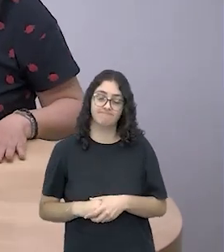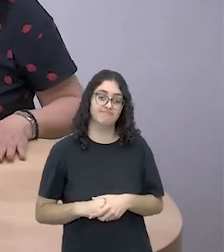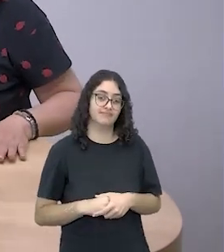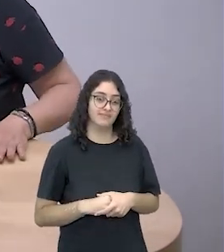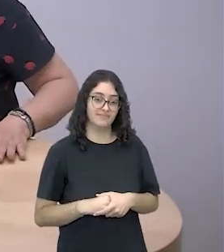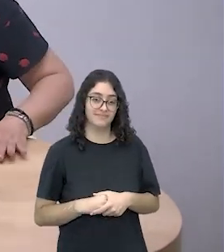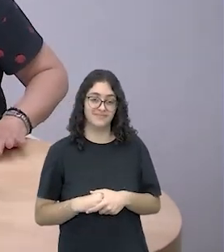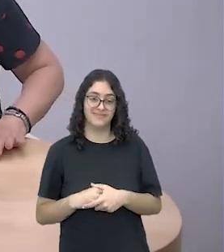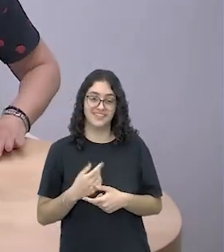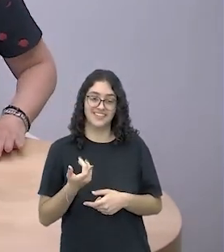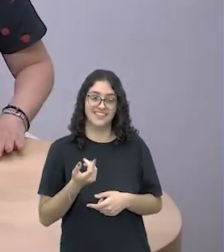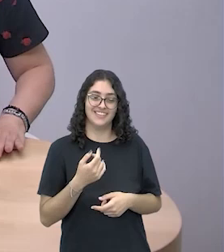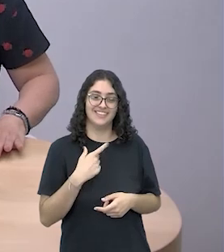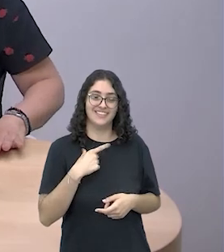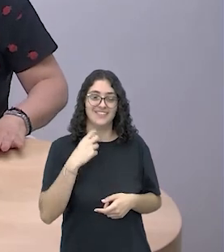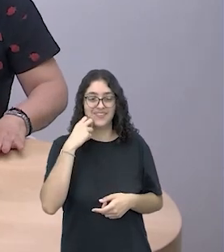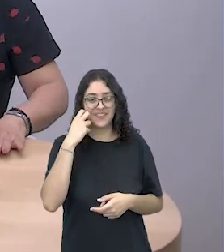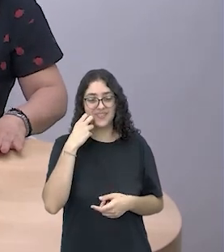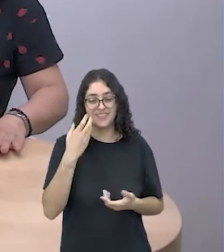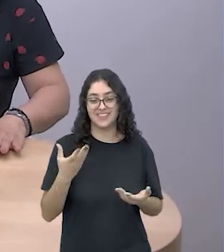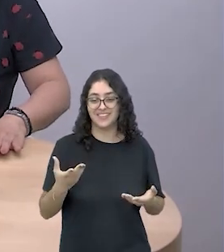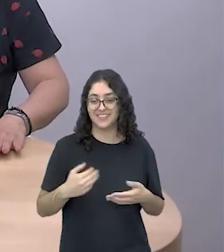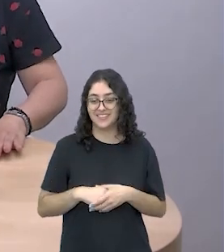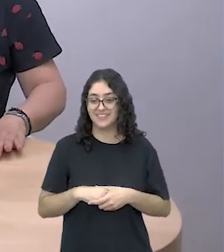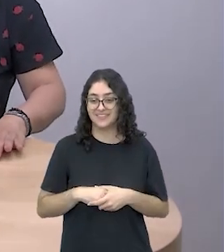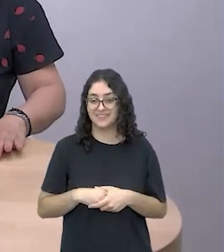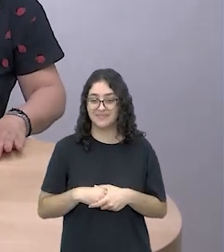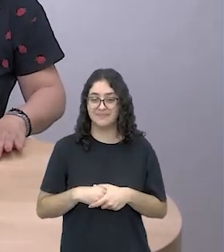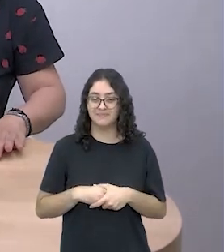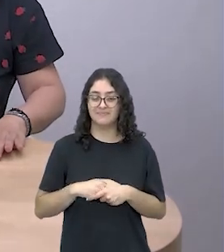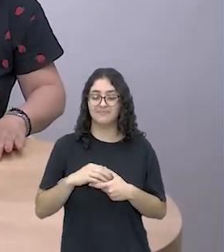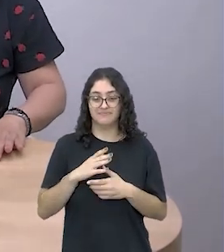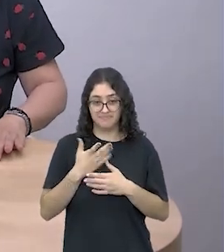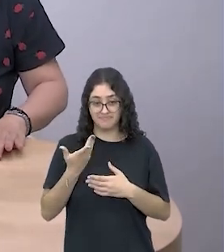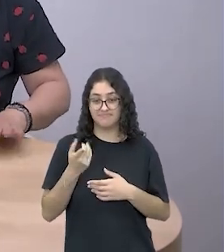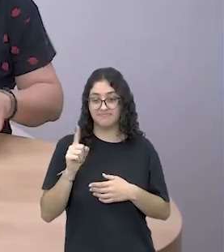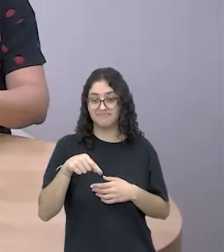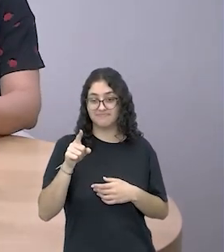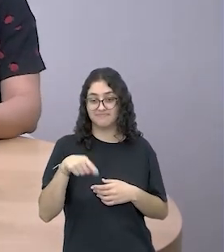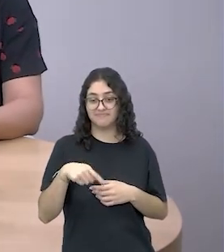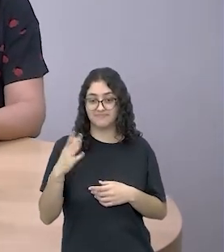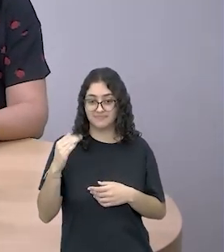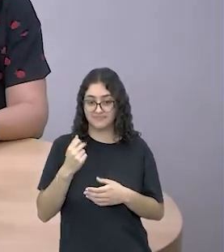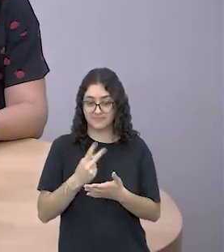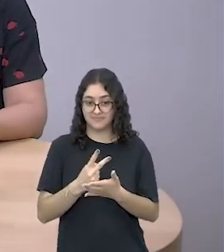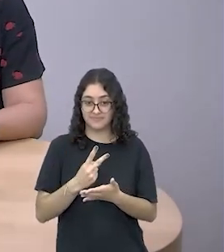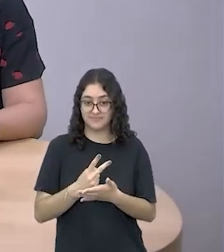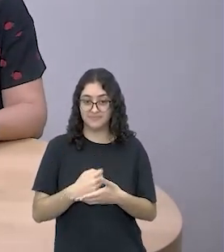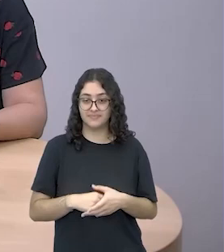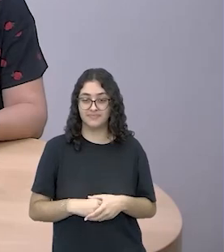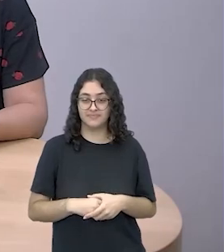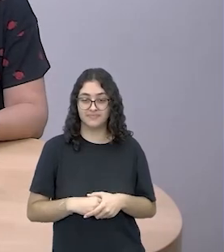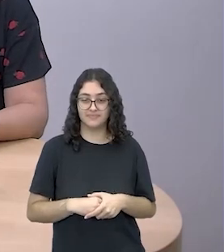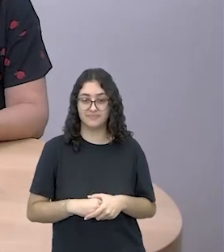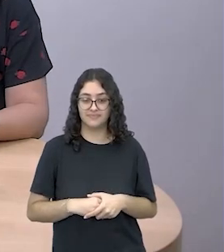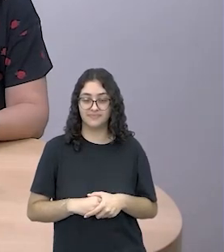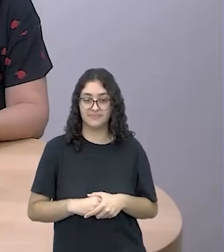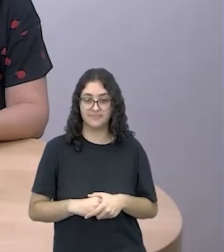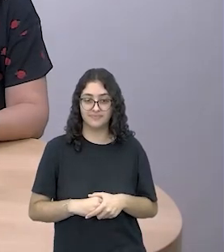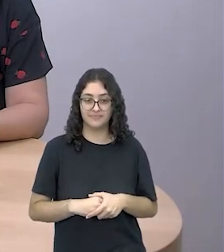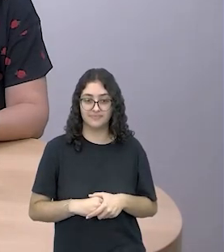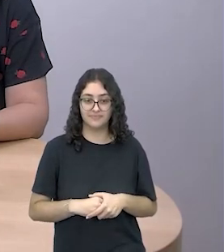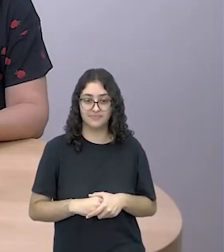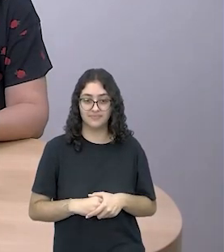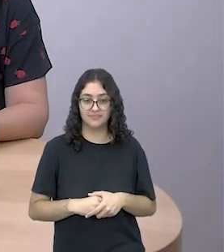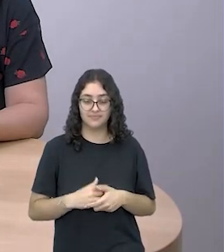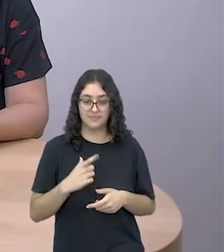que vergonha pública. Mas é isso aí. Vamos continuando, Kimi? Então vamos. E